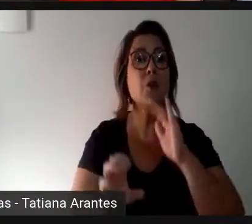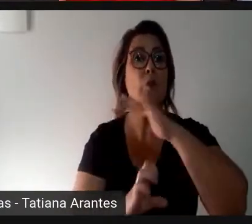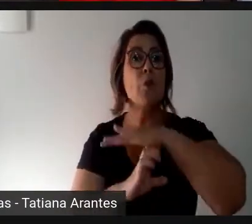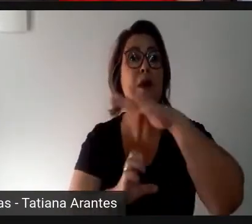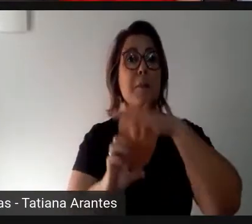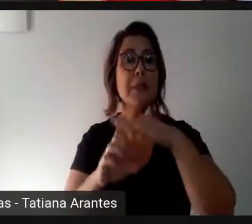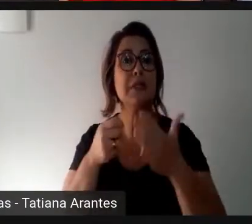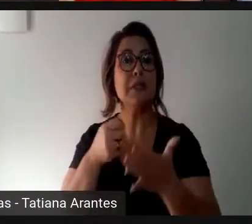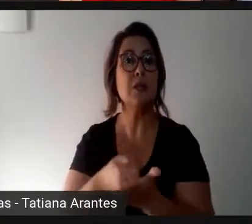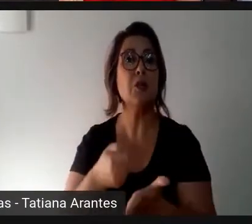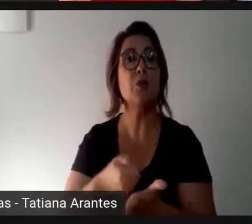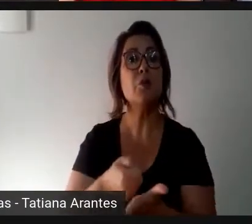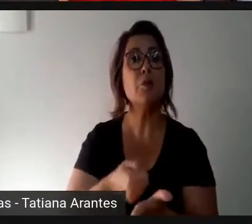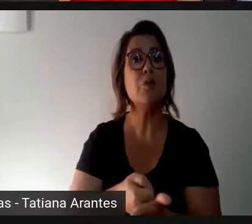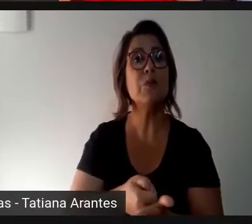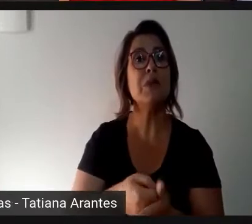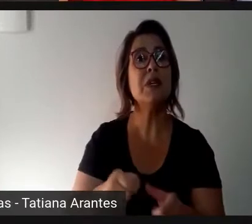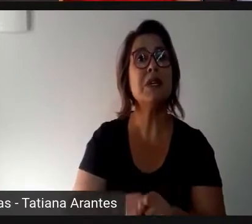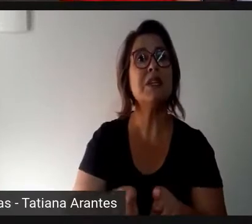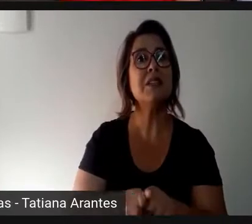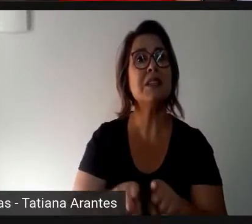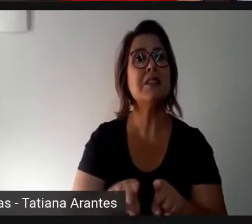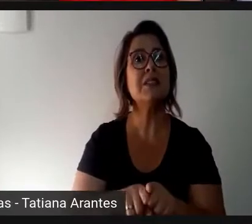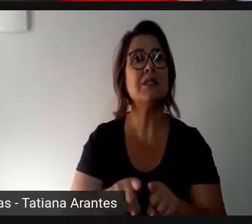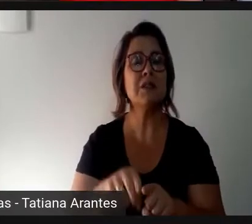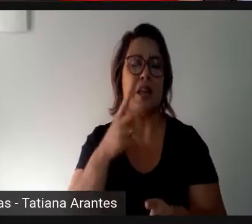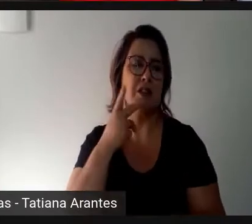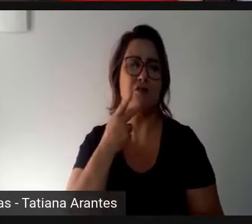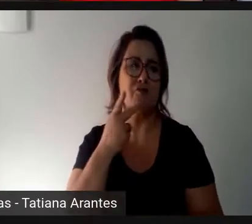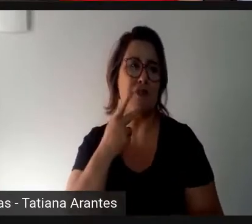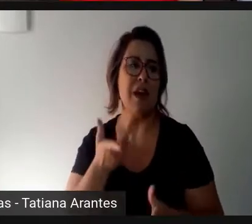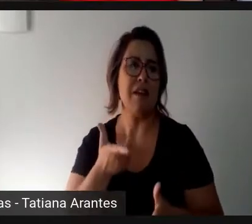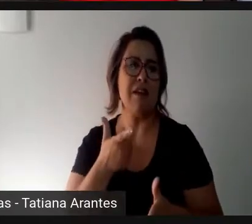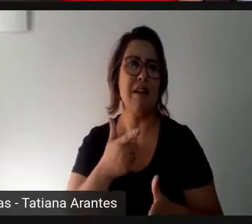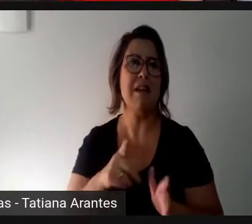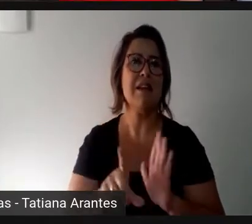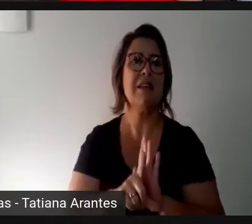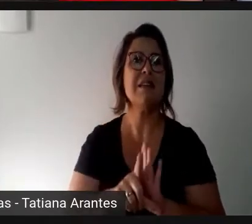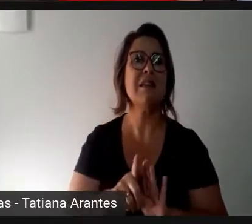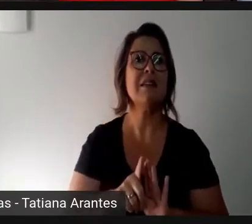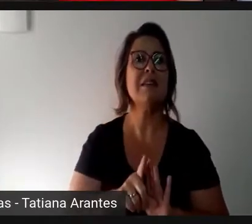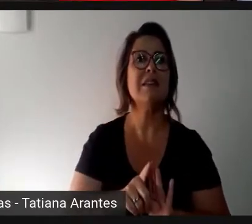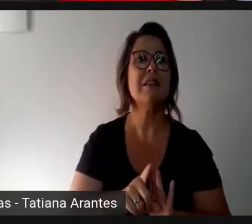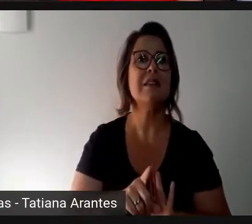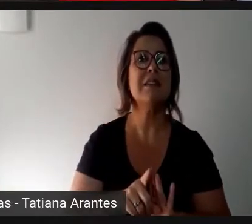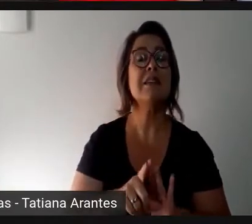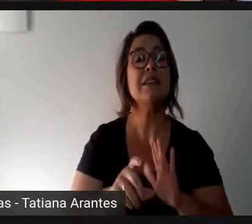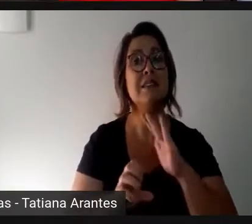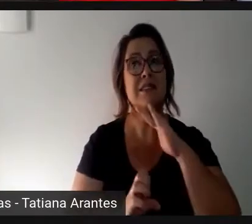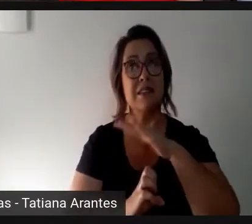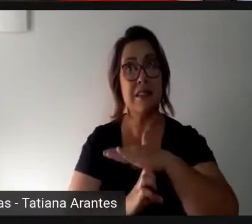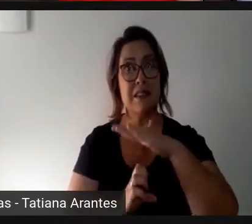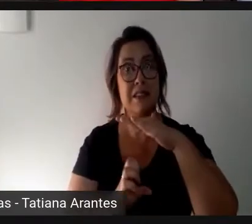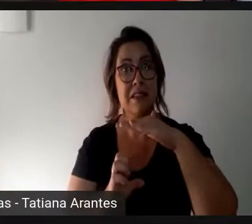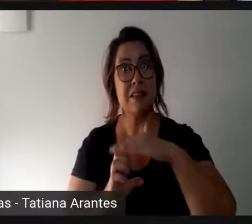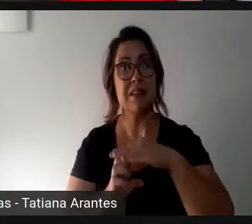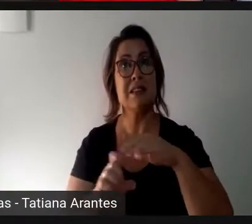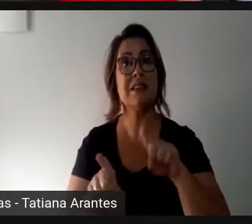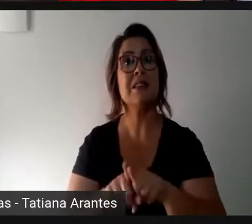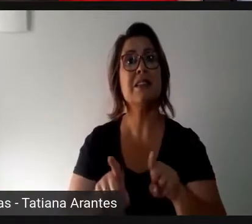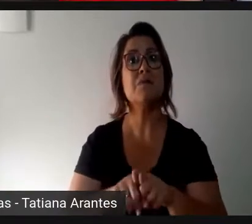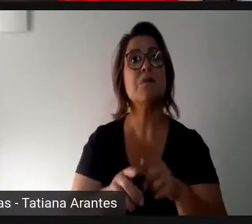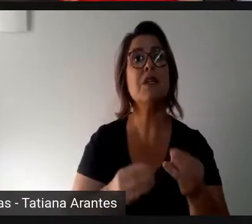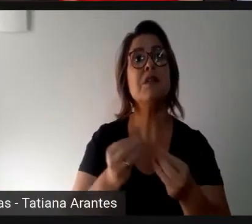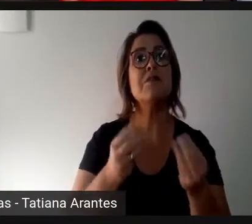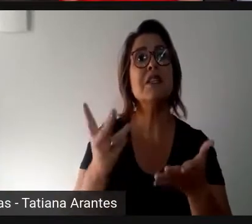tem que ter um setor de compliance, ela não diz isso. Mas ela diz o seguinte, se a empresa tiver um setor de compliance, o que vai acontecer?